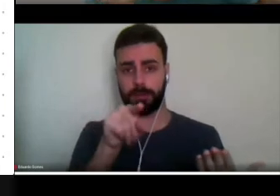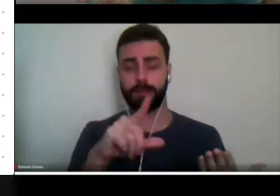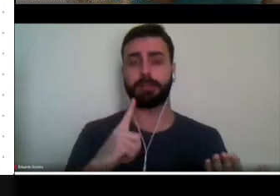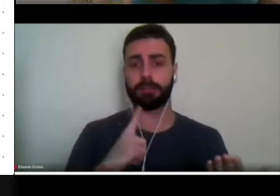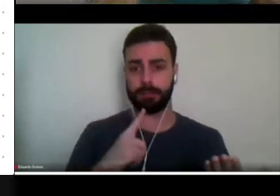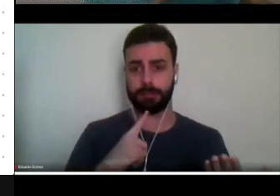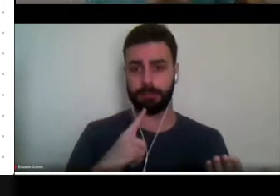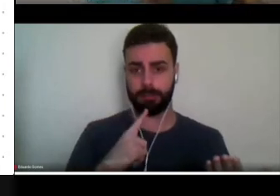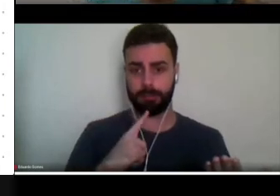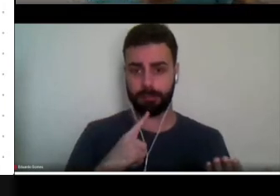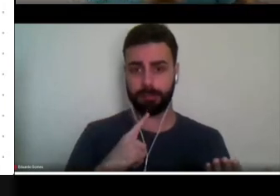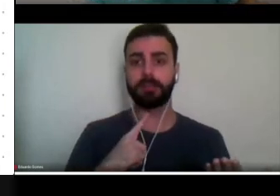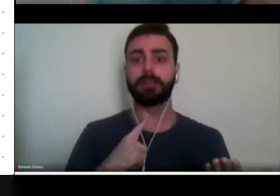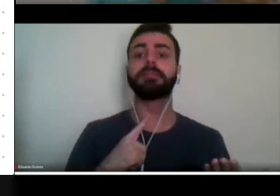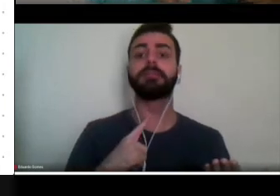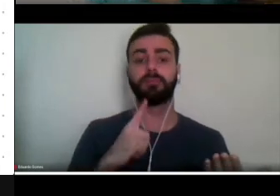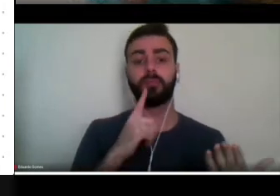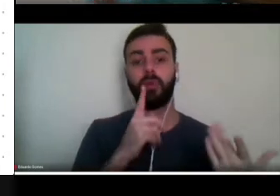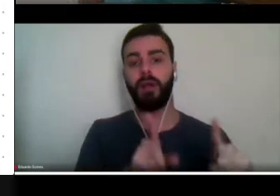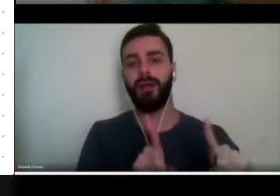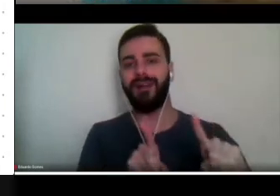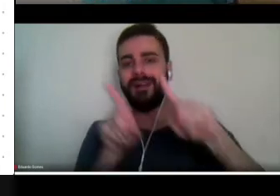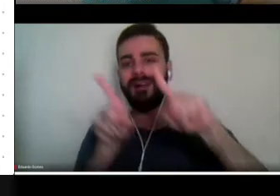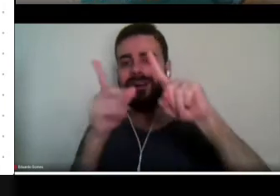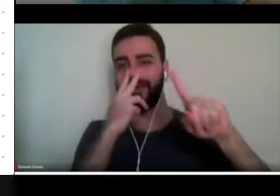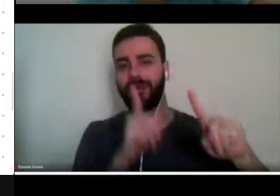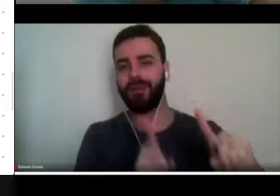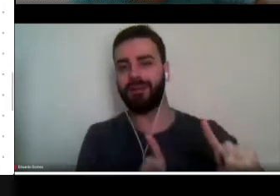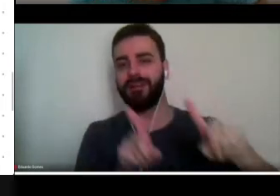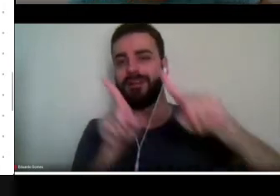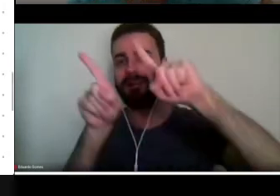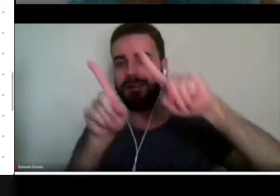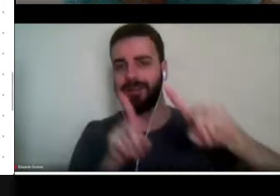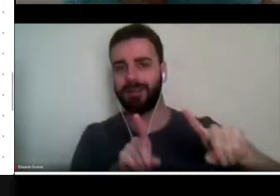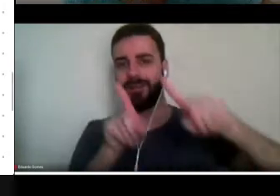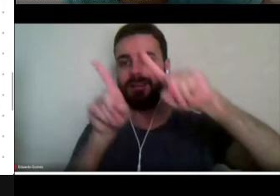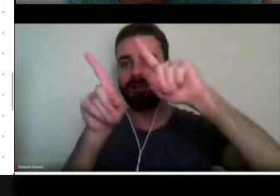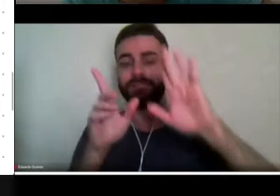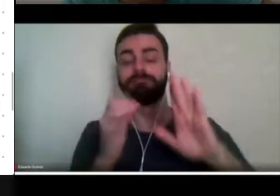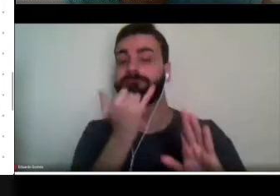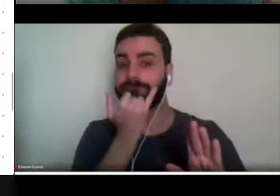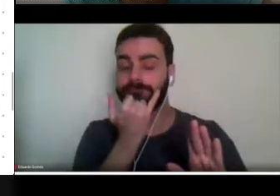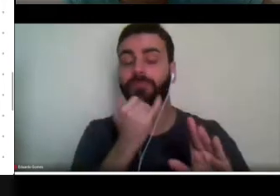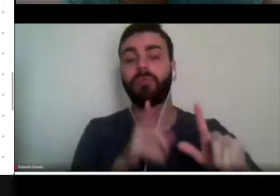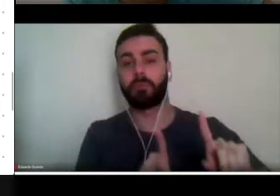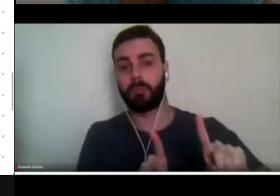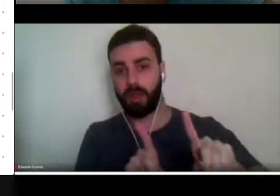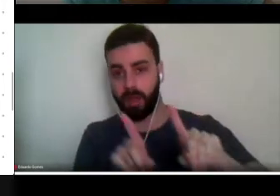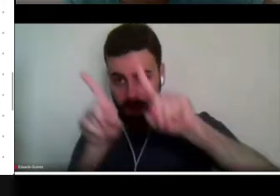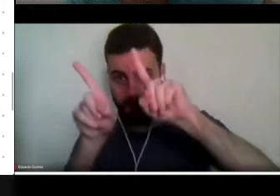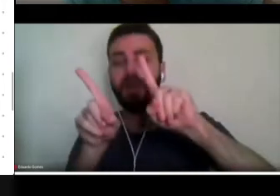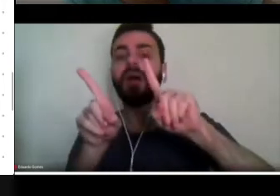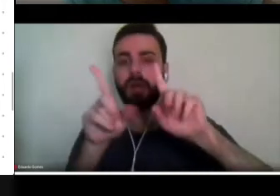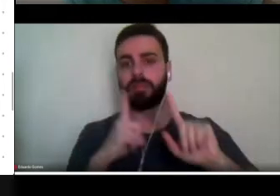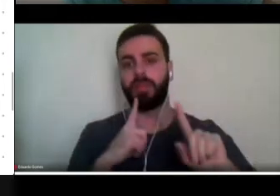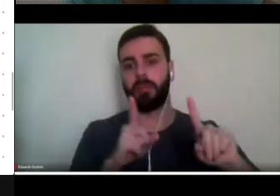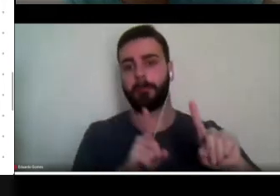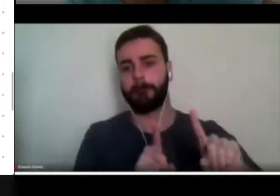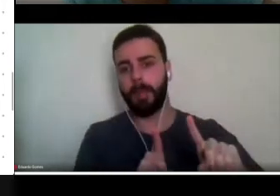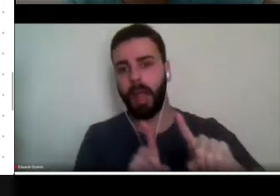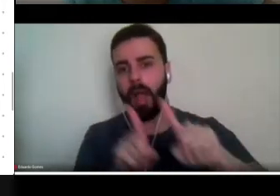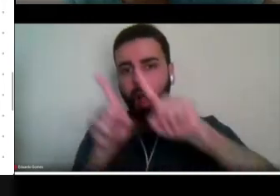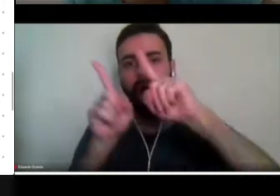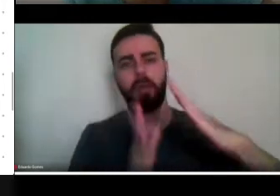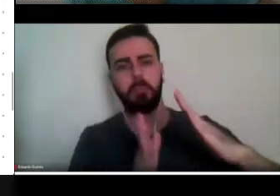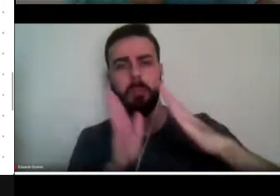duas curvas, desculpa. A inclinação das duas curvas é a mesma. E que ponto que é esse aqui? Ele é mais ou menos